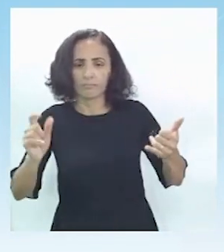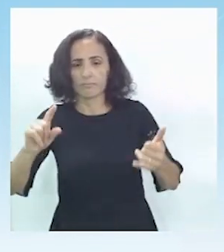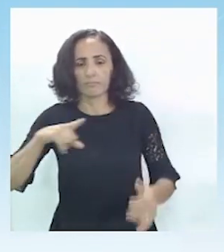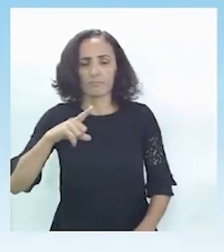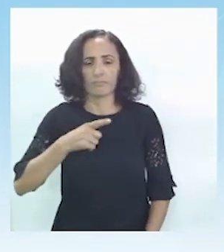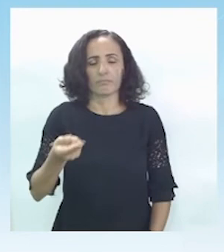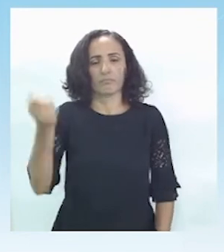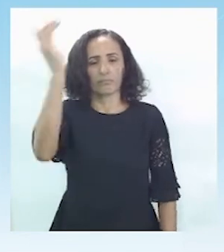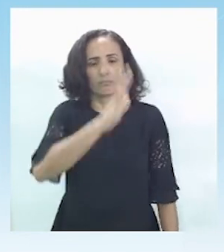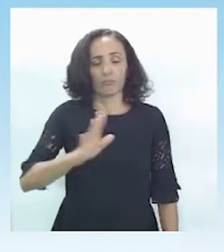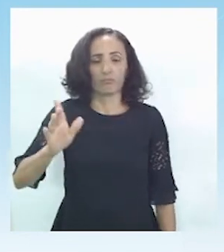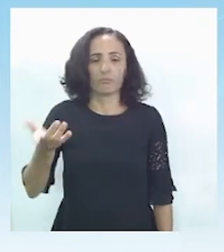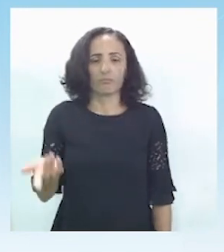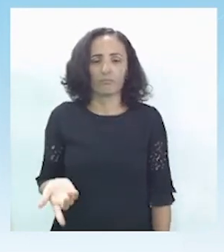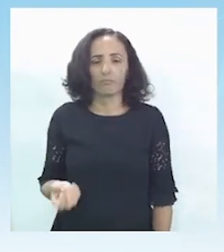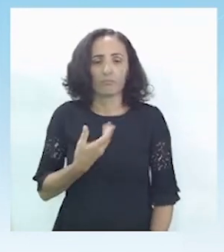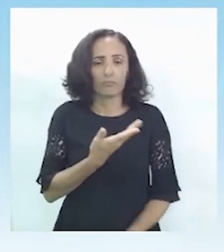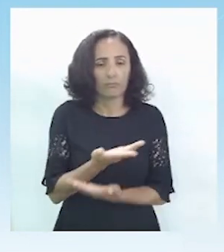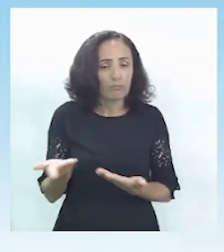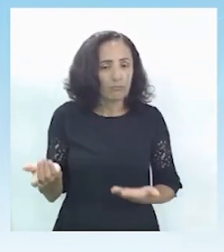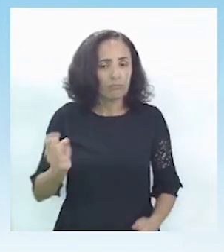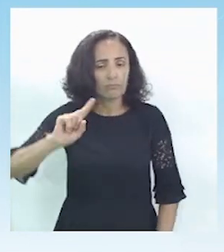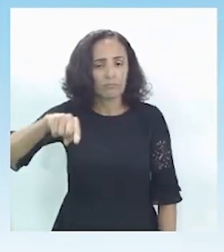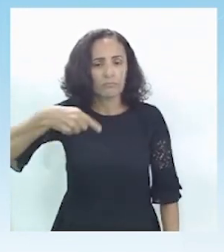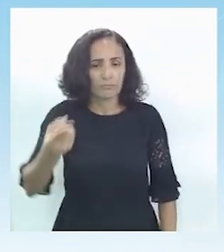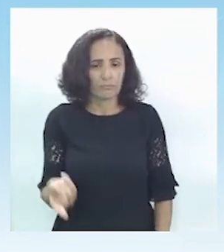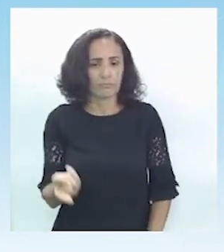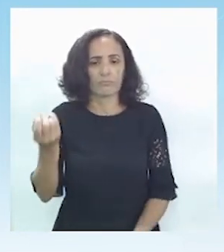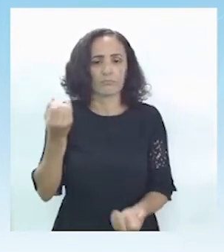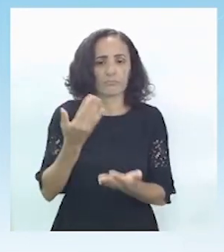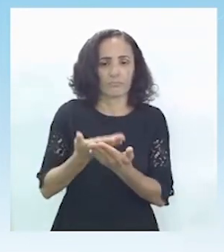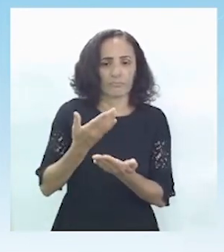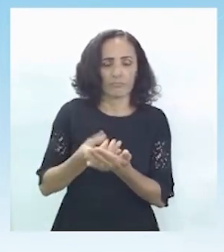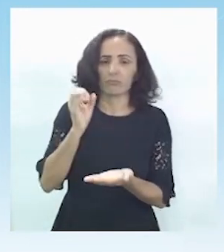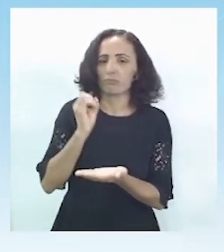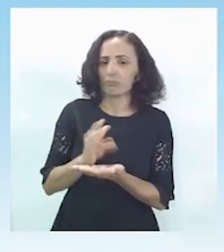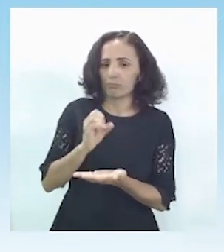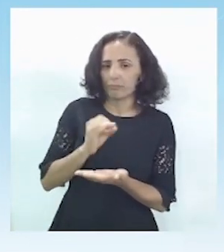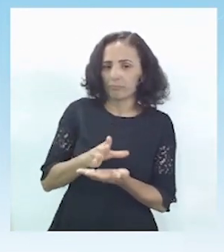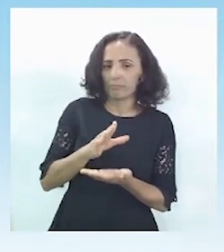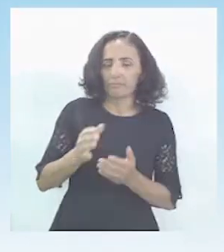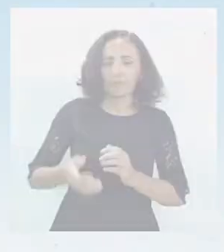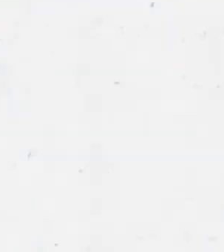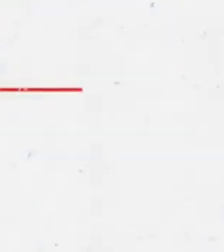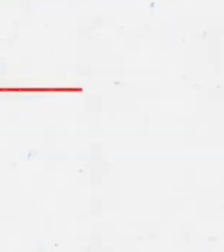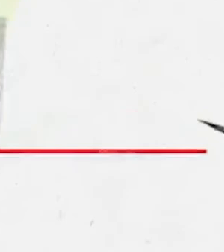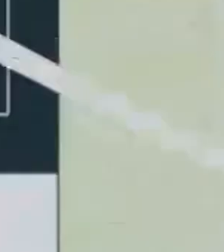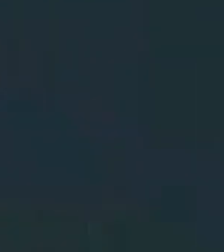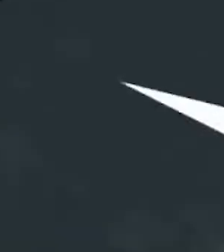nosso país. Eu vou ficando por aqui e a gente se encontra na próxima aula do EducaPE.